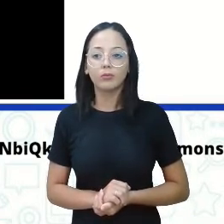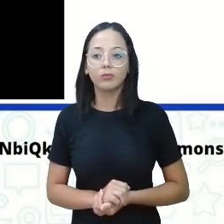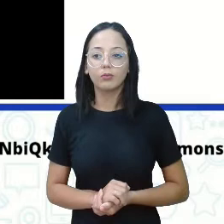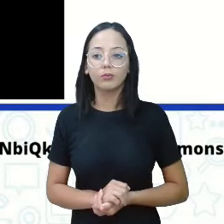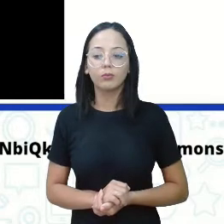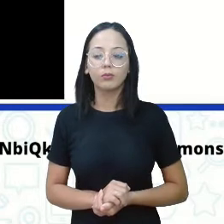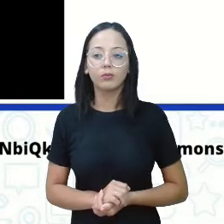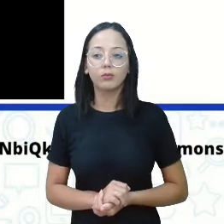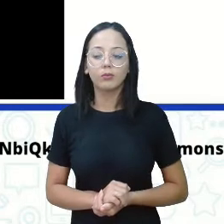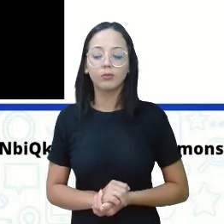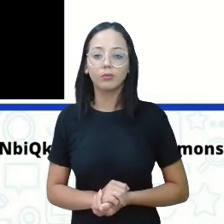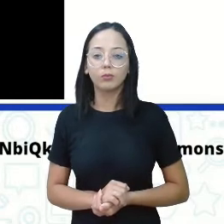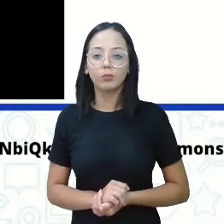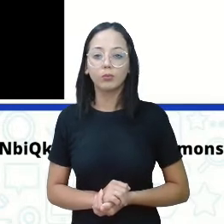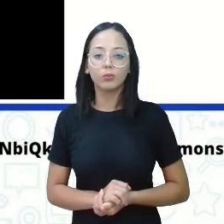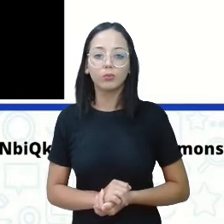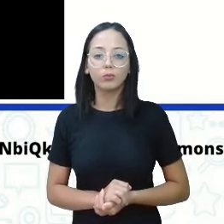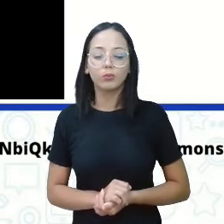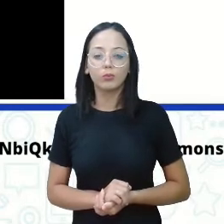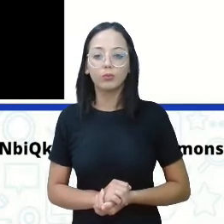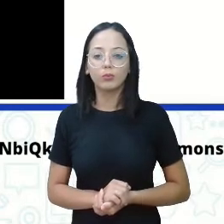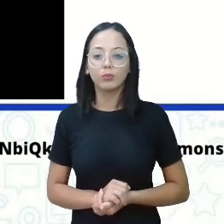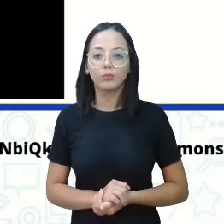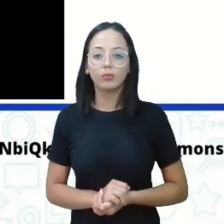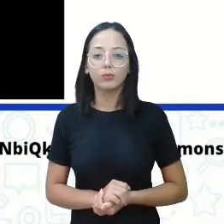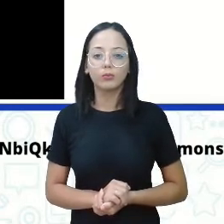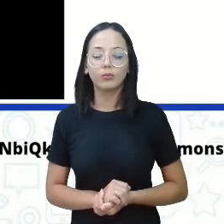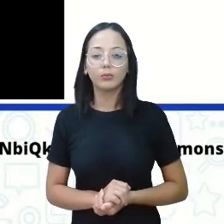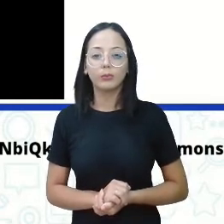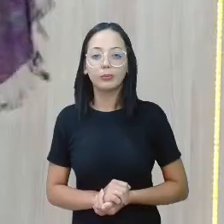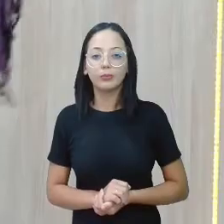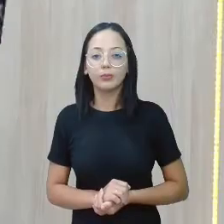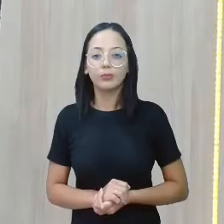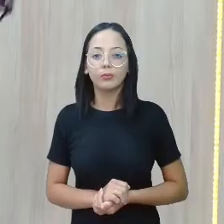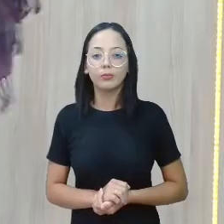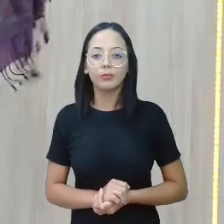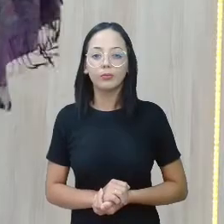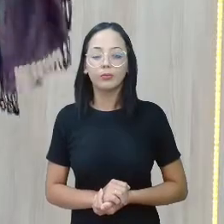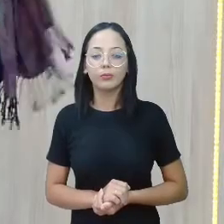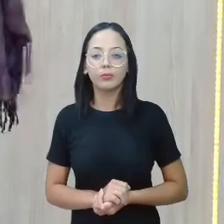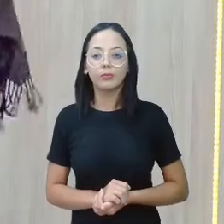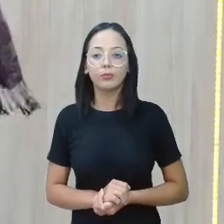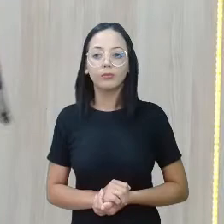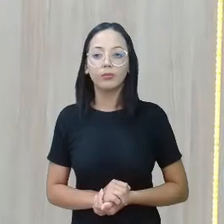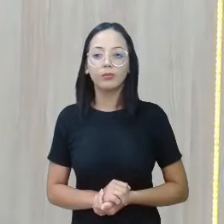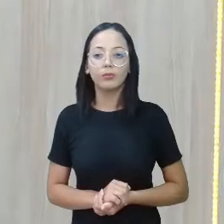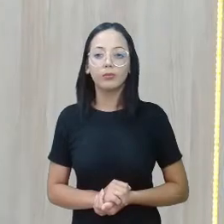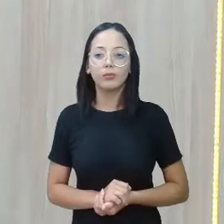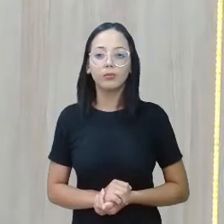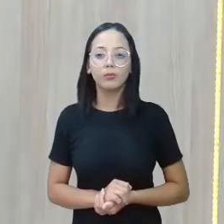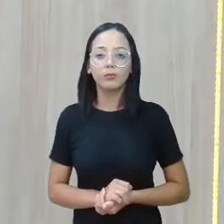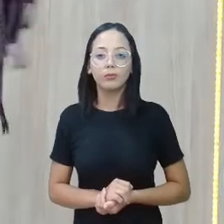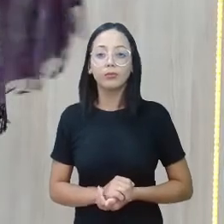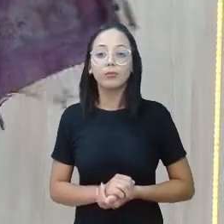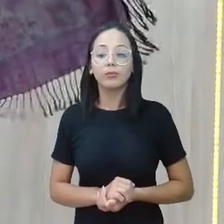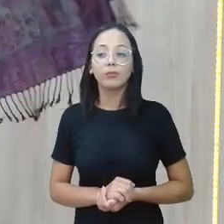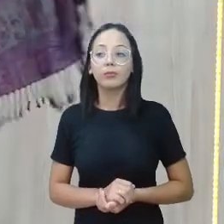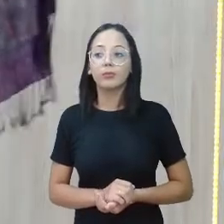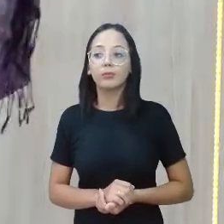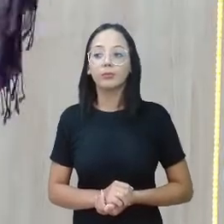Roda gigante, roda moinho, roda via. O tempo rodou